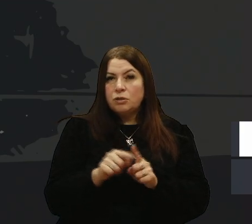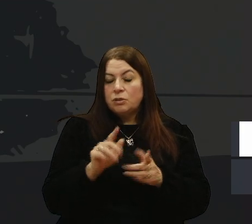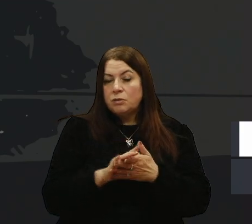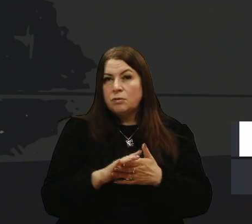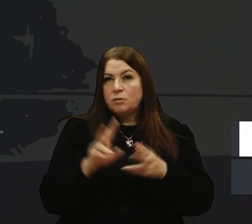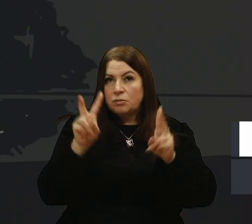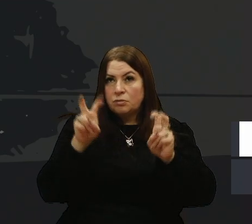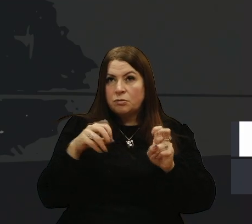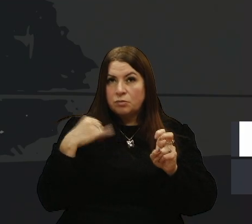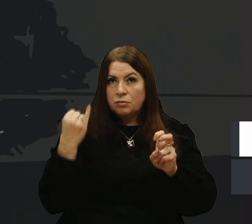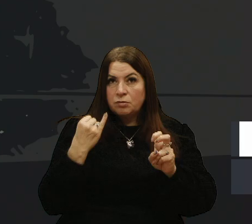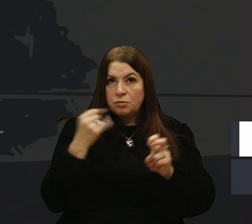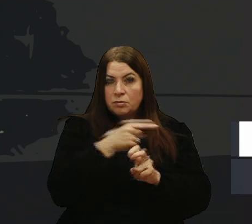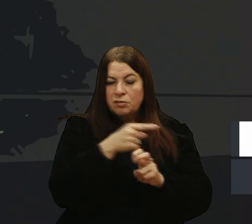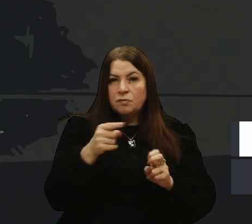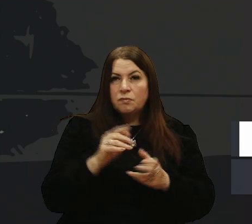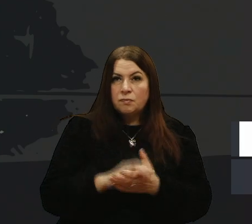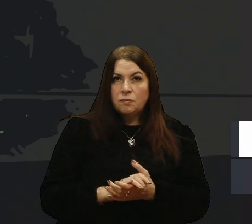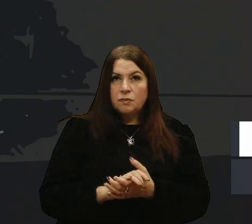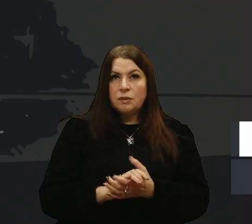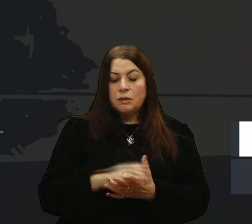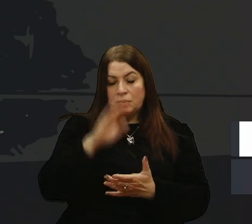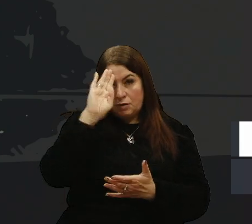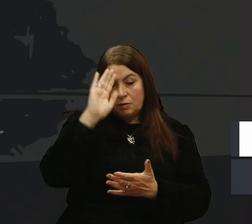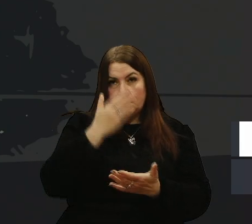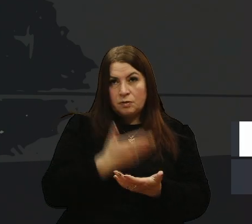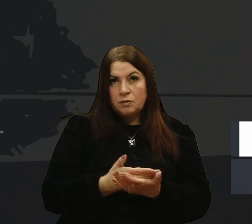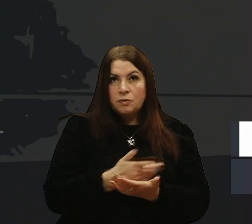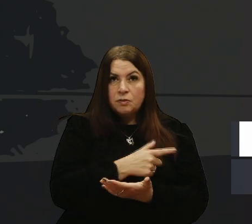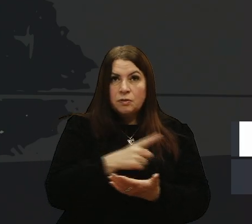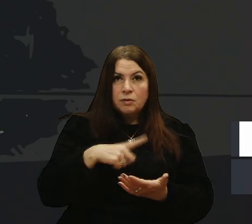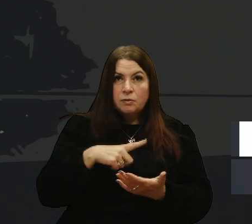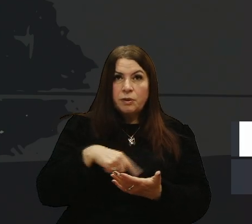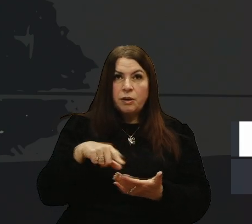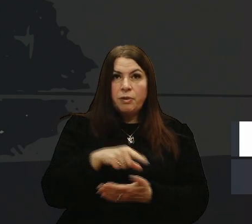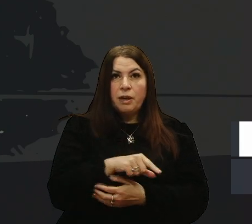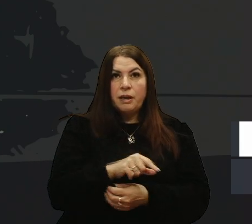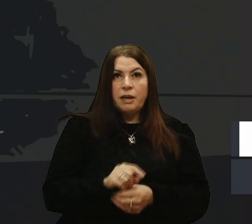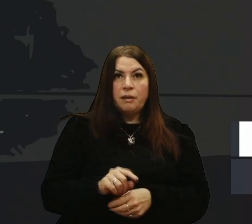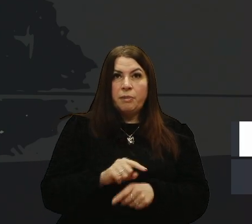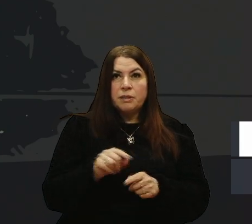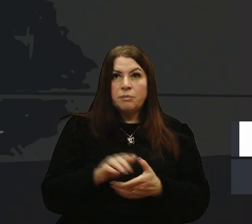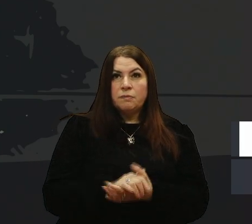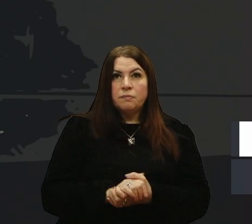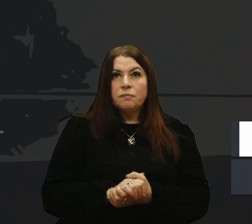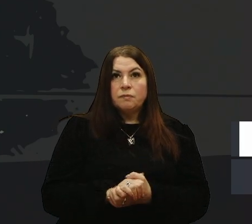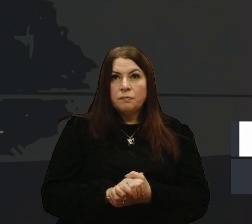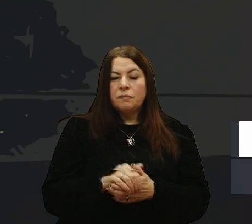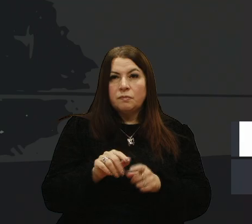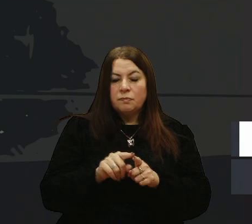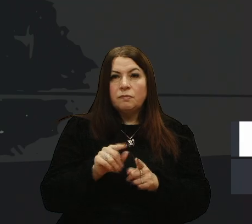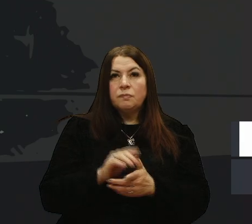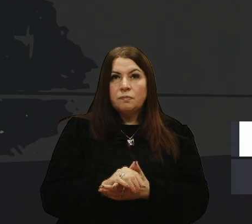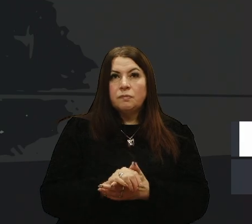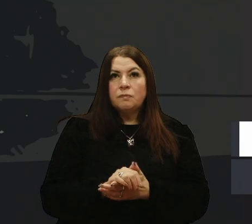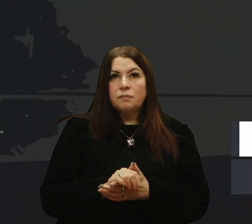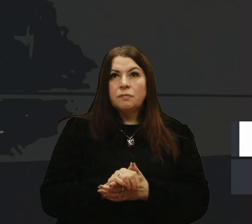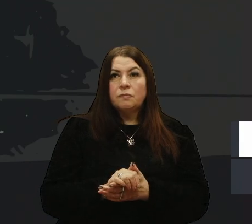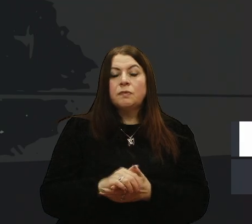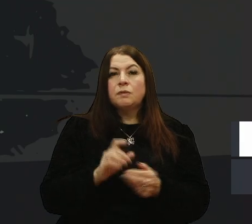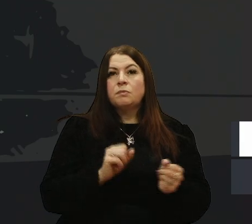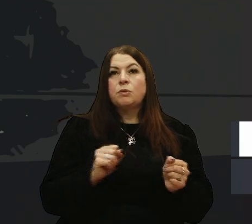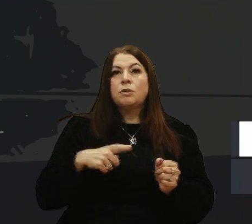é importante e eu acredito que temos que andar por todo o interior. Temos que andar por todo o interior para